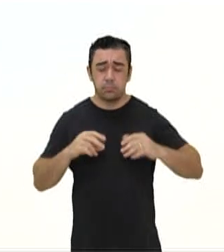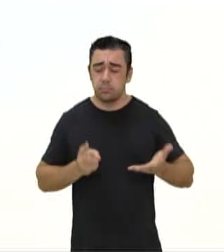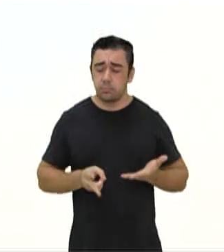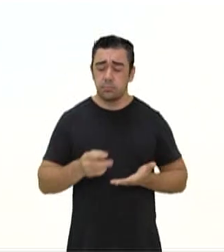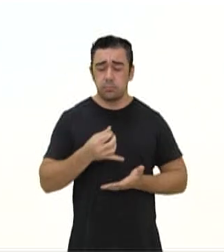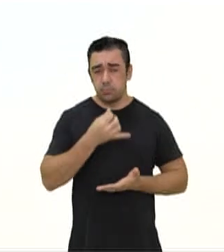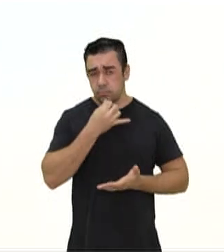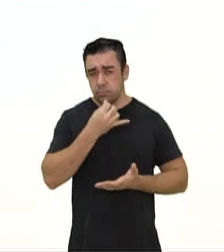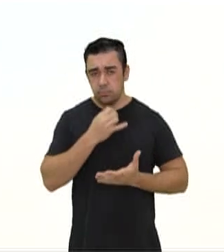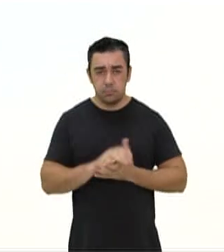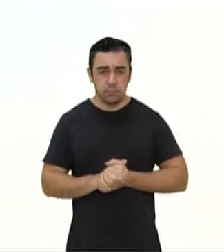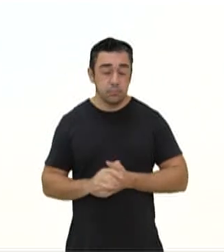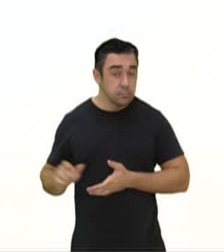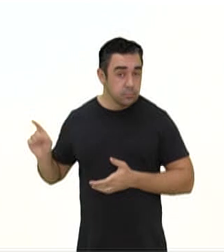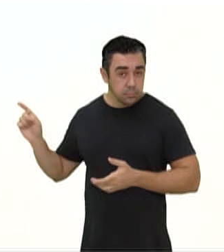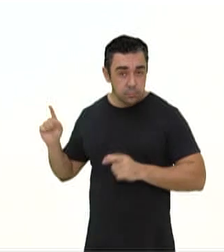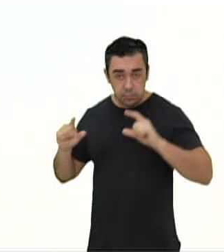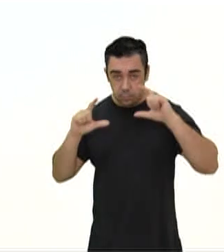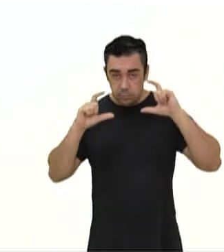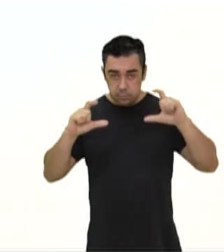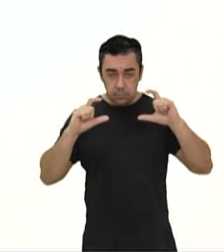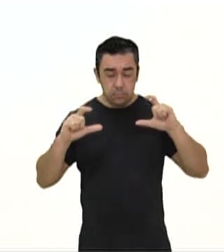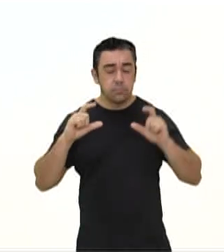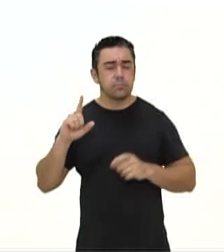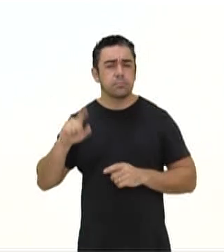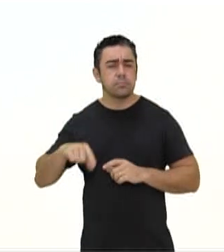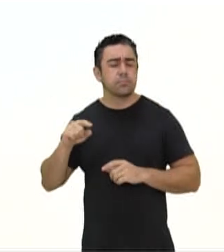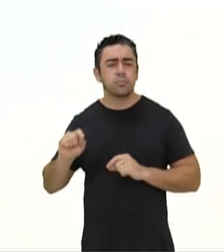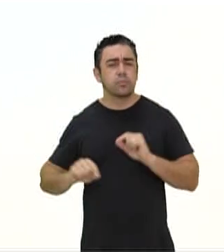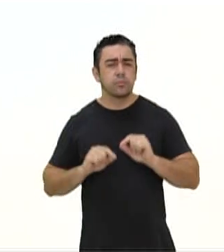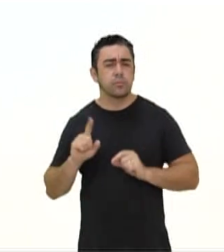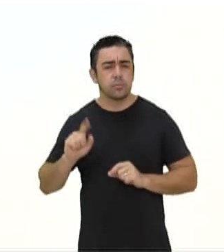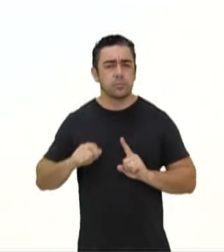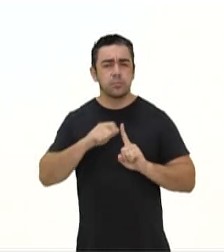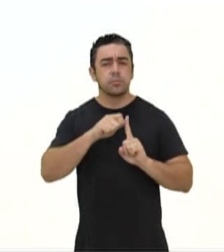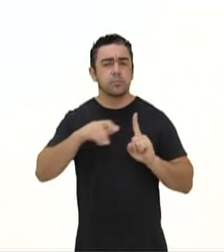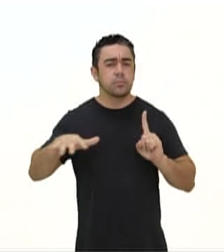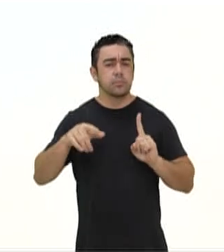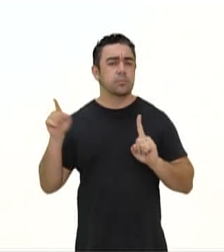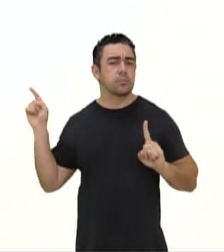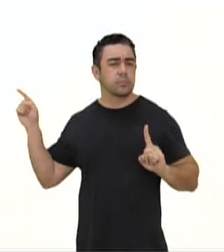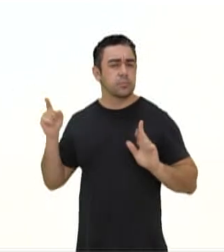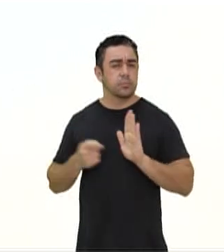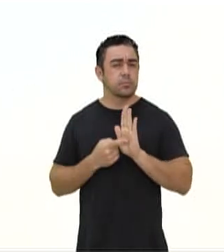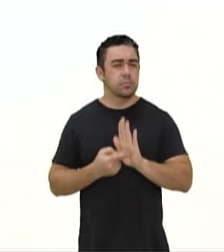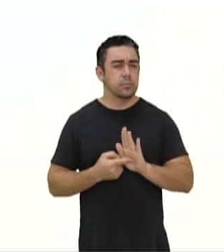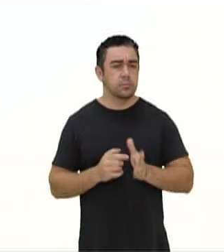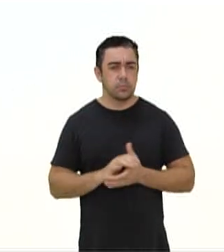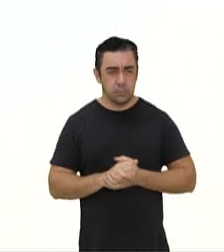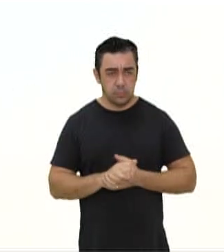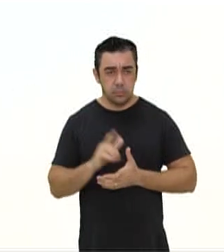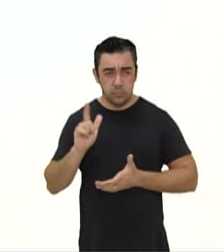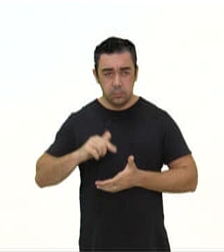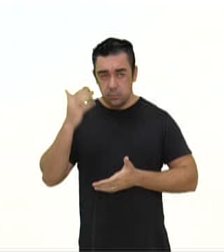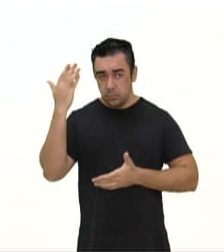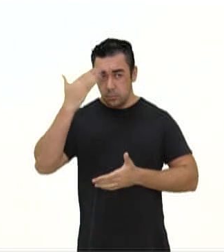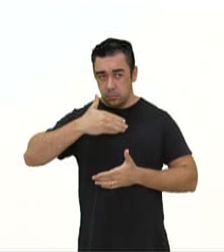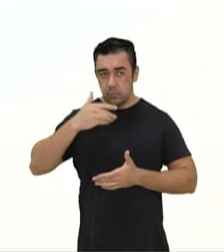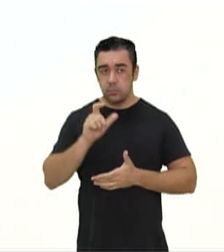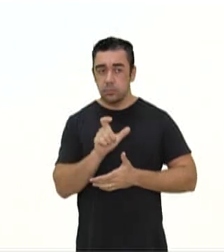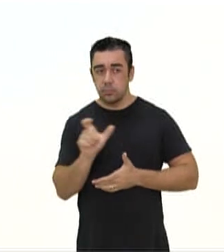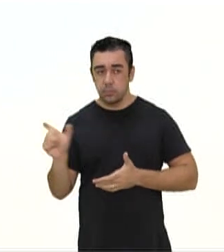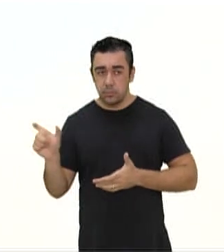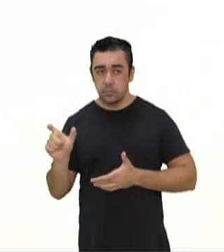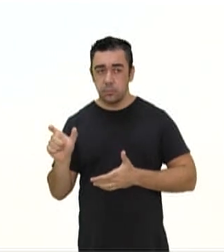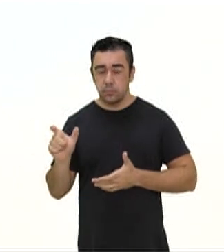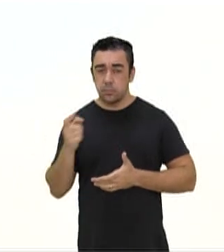triste. Nesta estrofe do poema de Camões, qual a figura de linguagem presente, evidenciada pelas